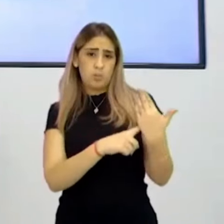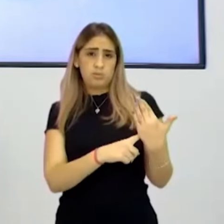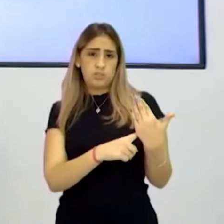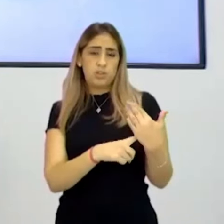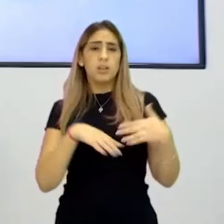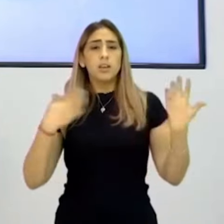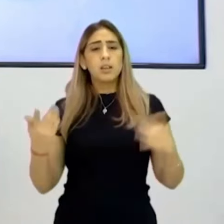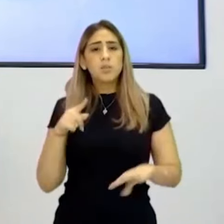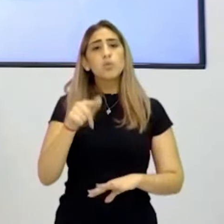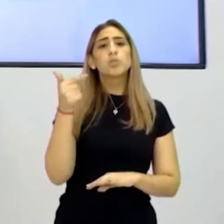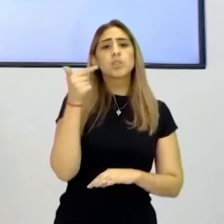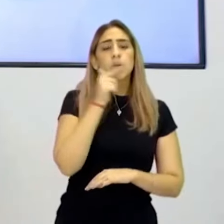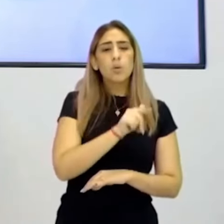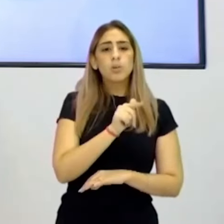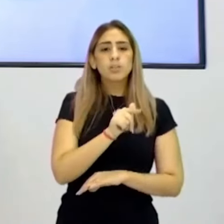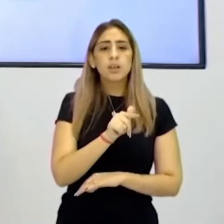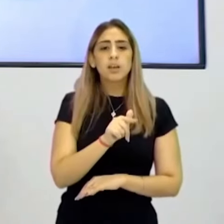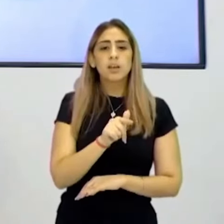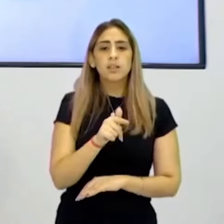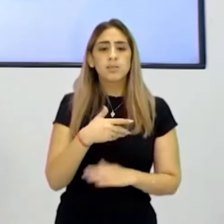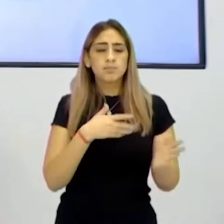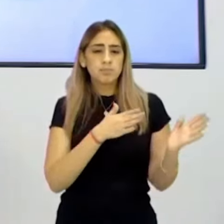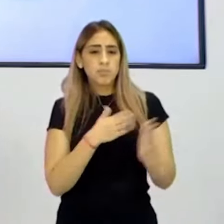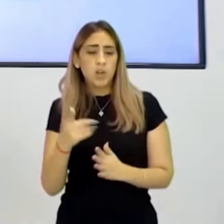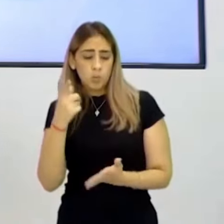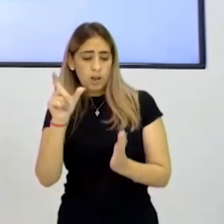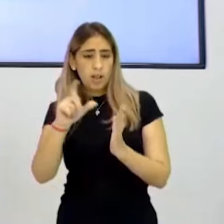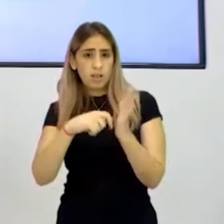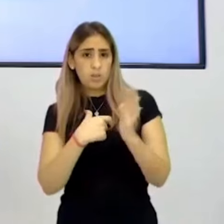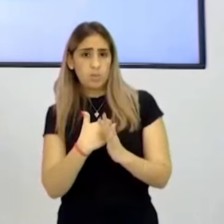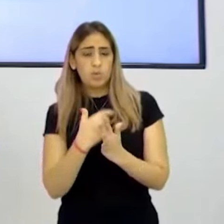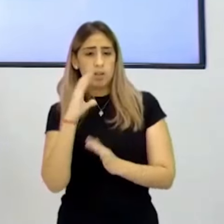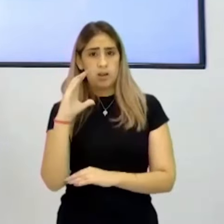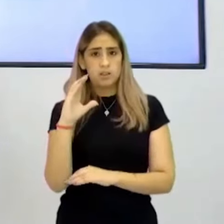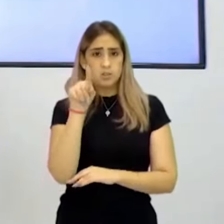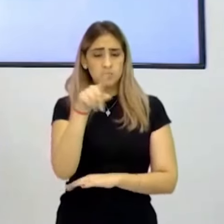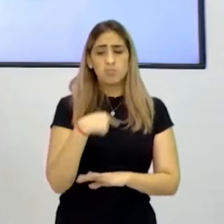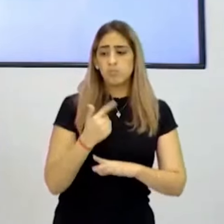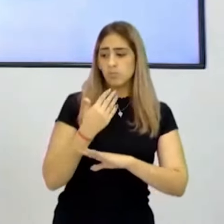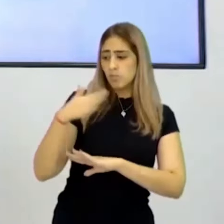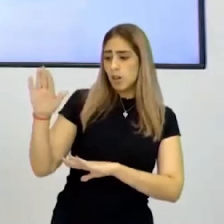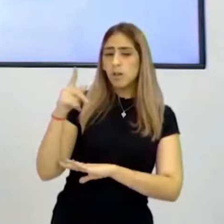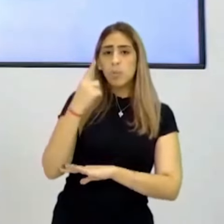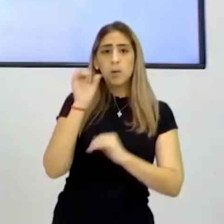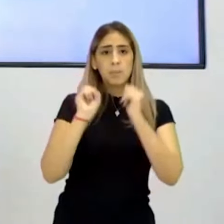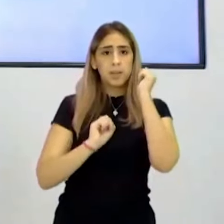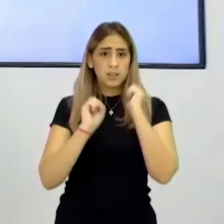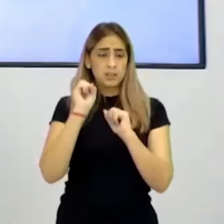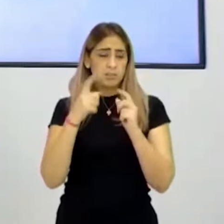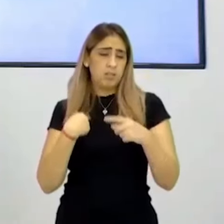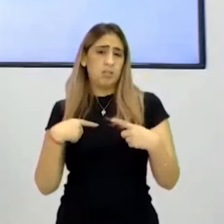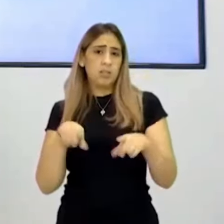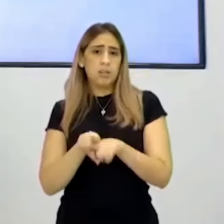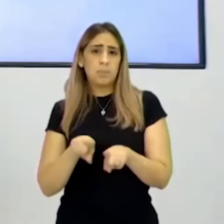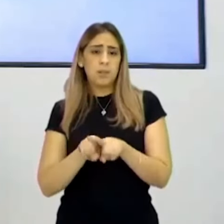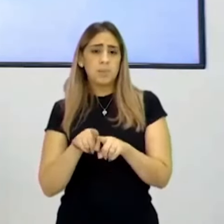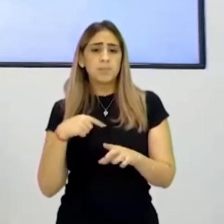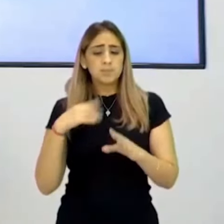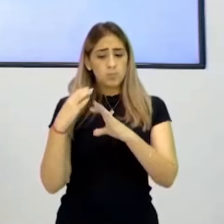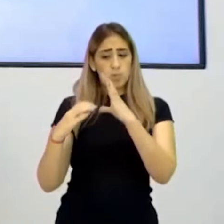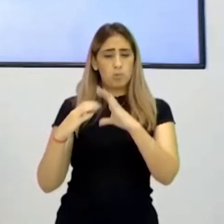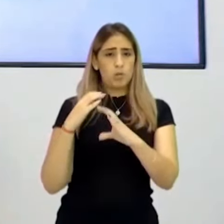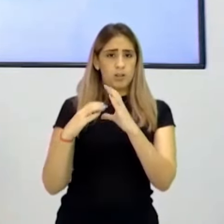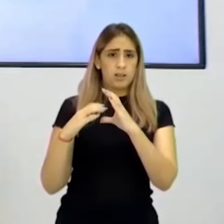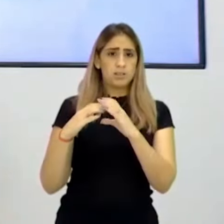então você consegue, quando você passa um cartão de crédito, esse valor vai para uma empresa, isso também é